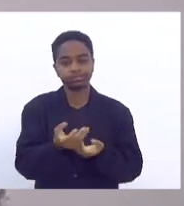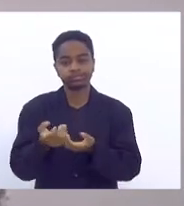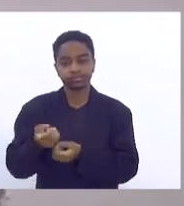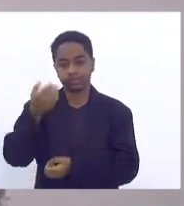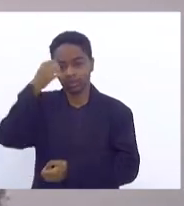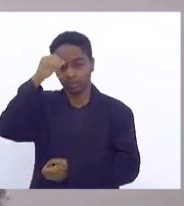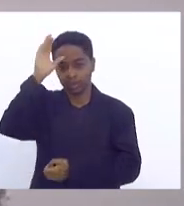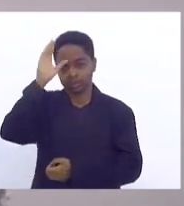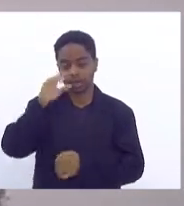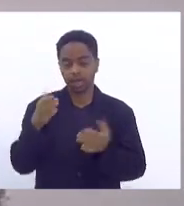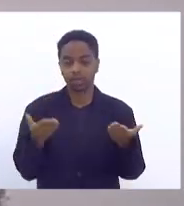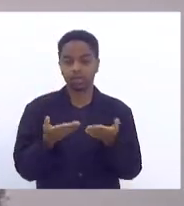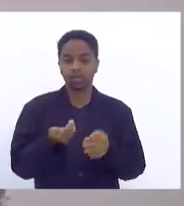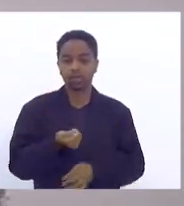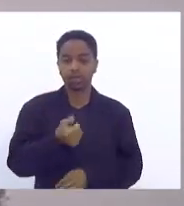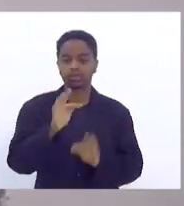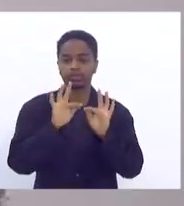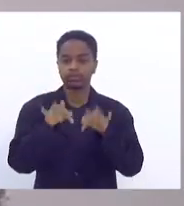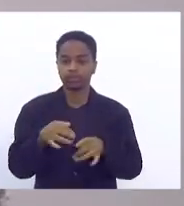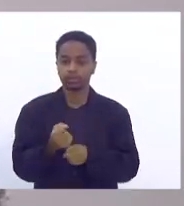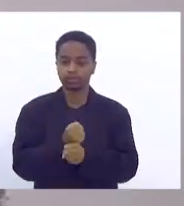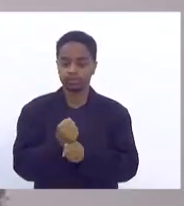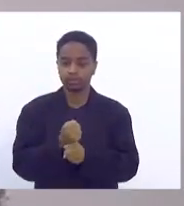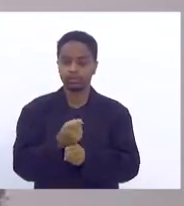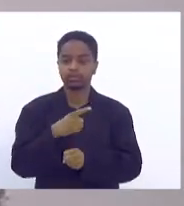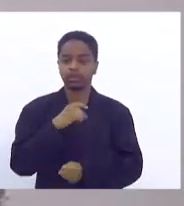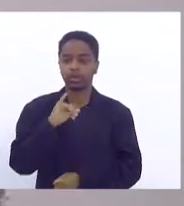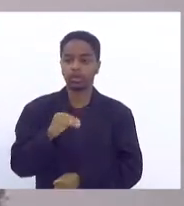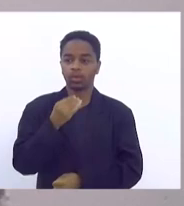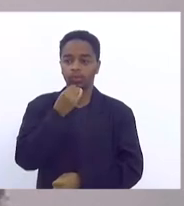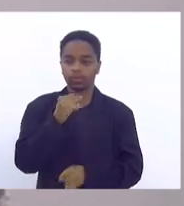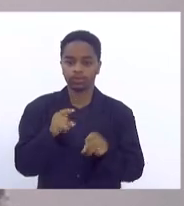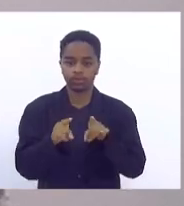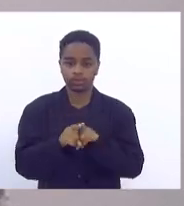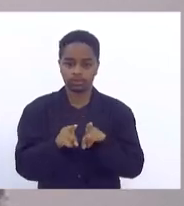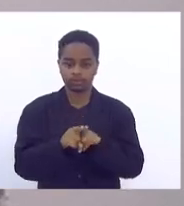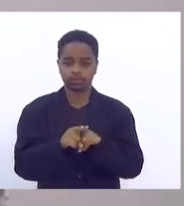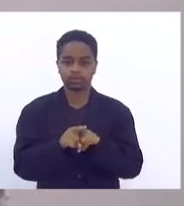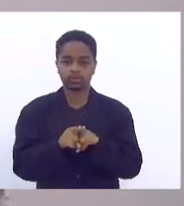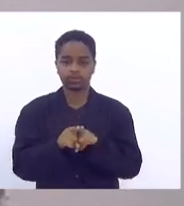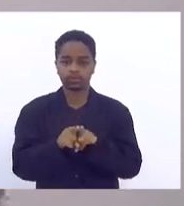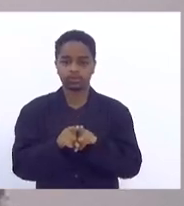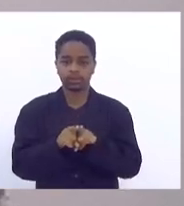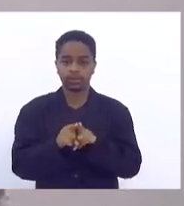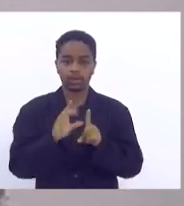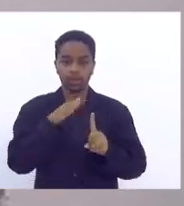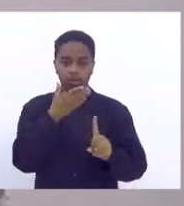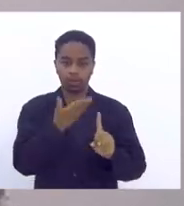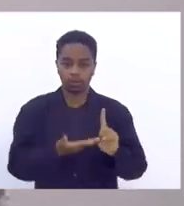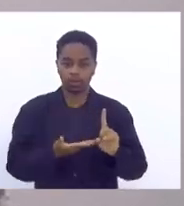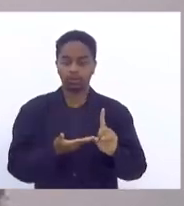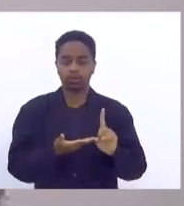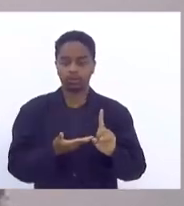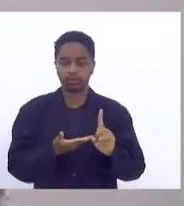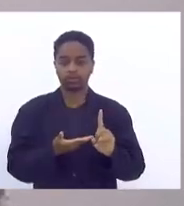já pro final do ano a gente tem uma oportunidade de vamos dizer assim né coroar